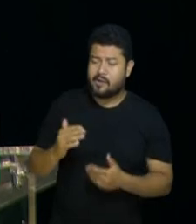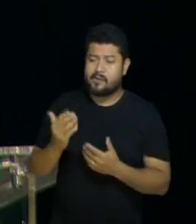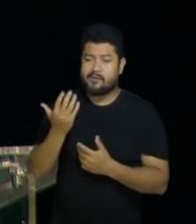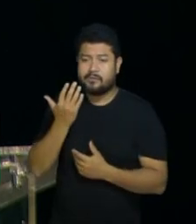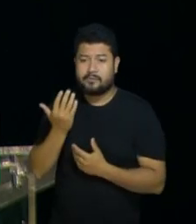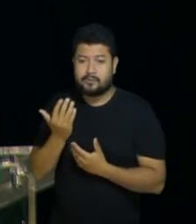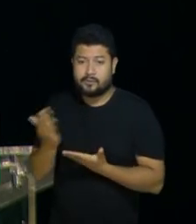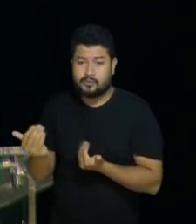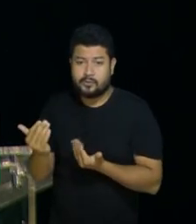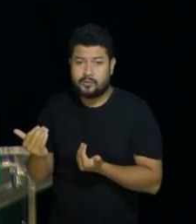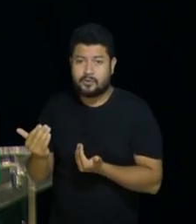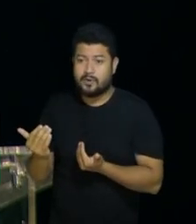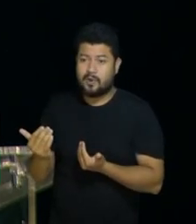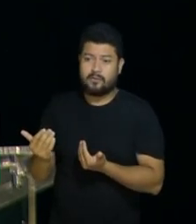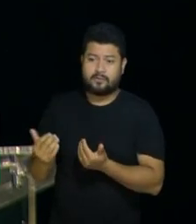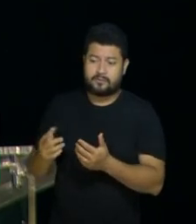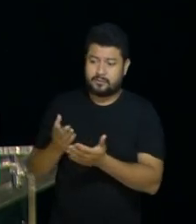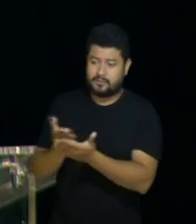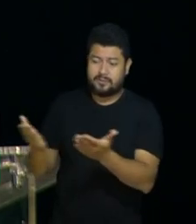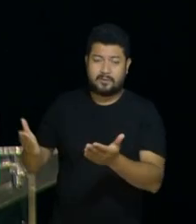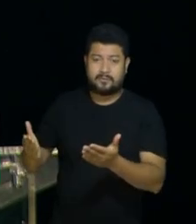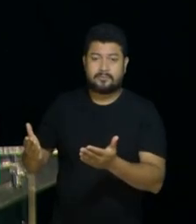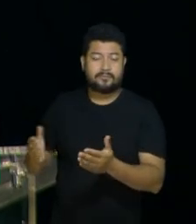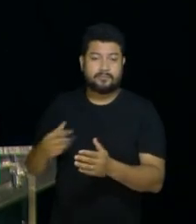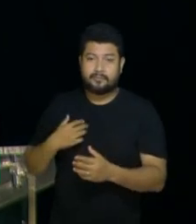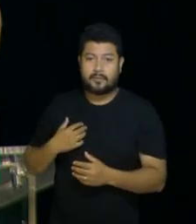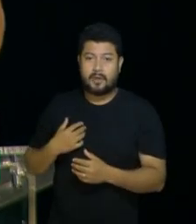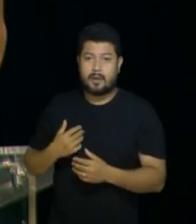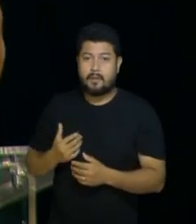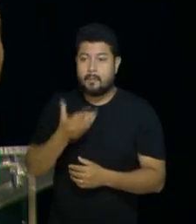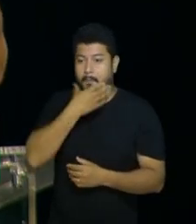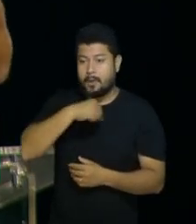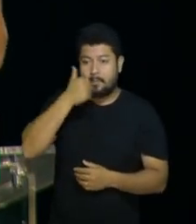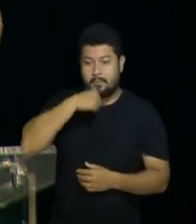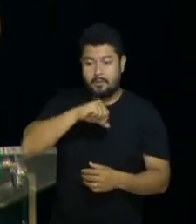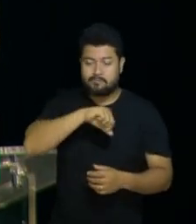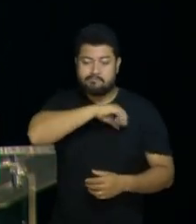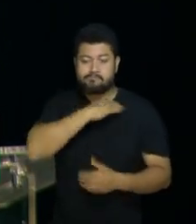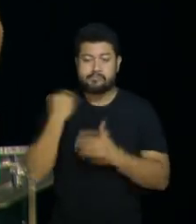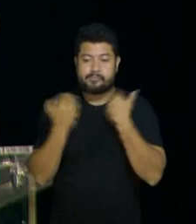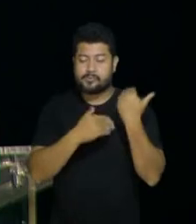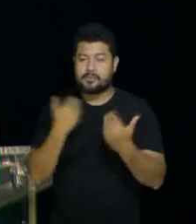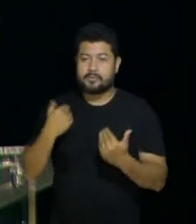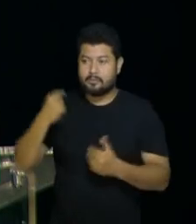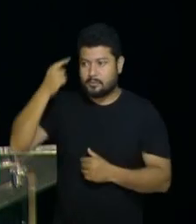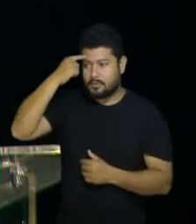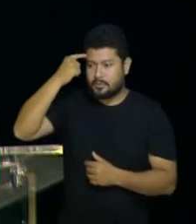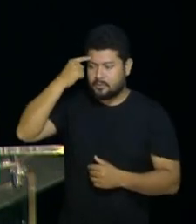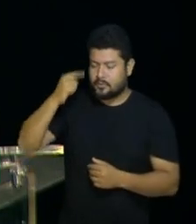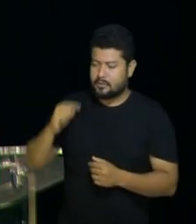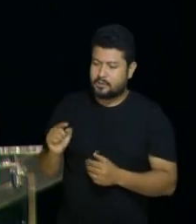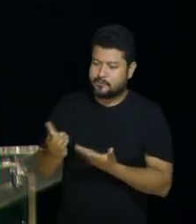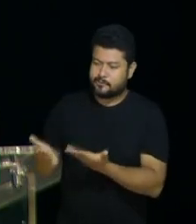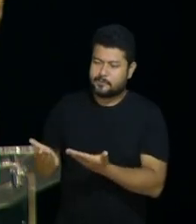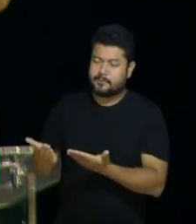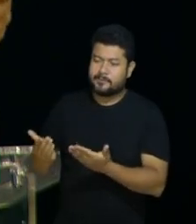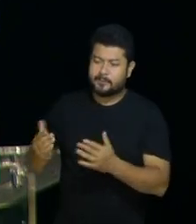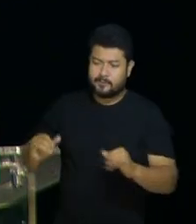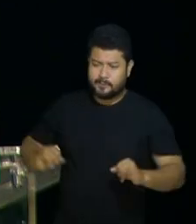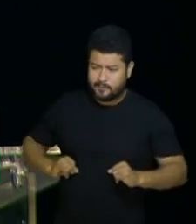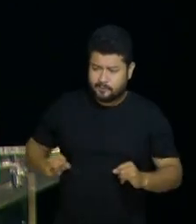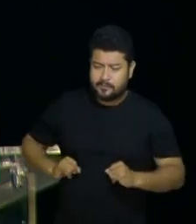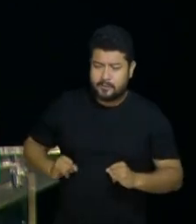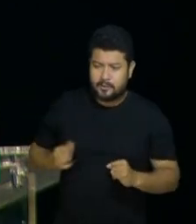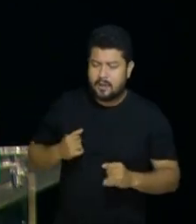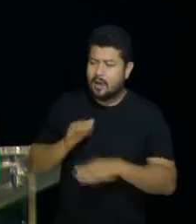com a criminalidade. E ele pensou, por que não usar do limão e fazer uma limonada? Por isso foi